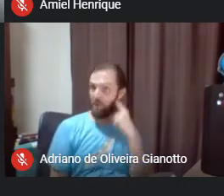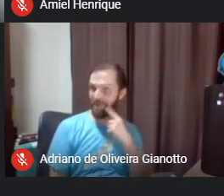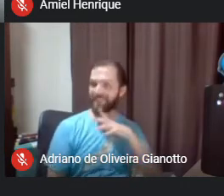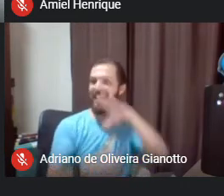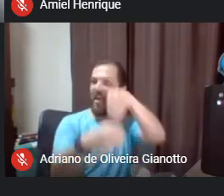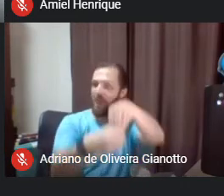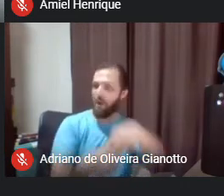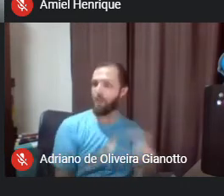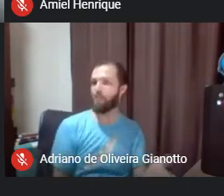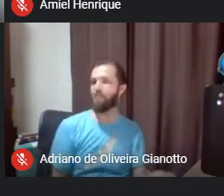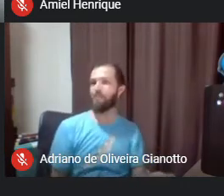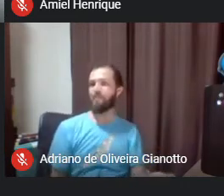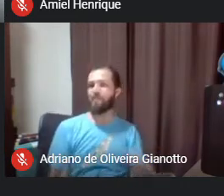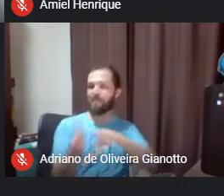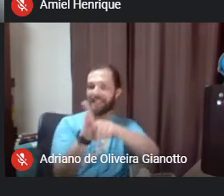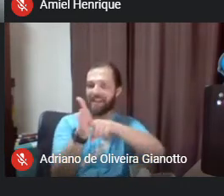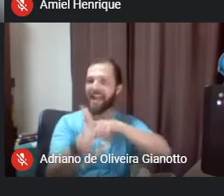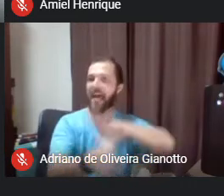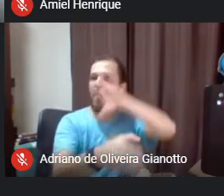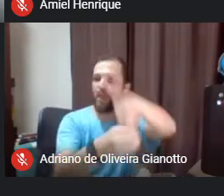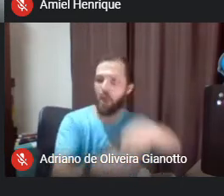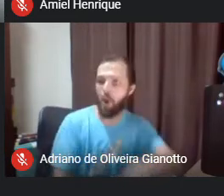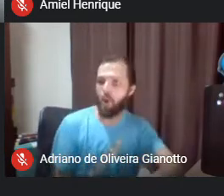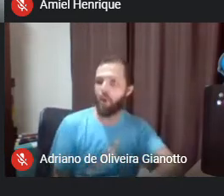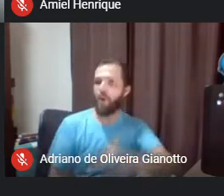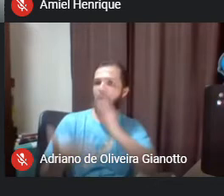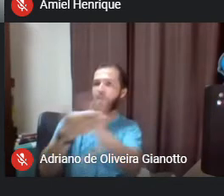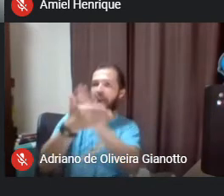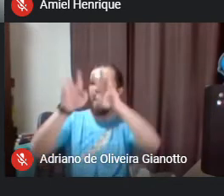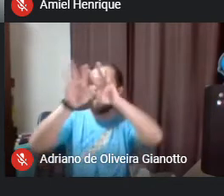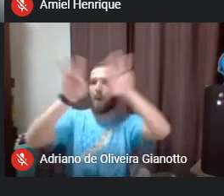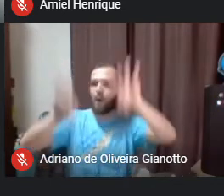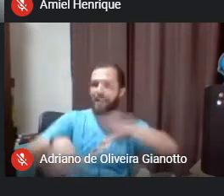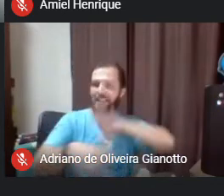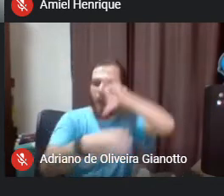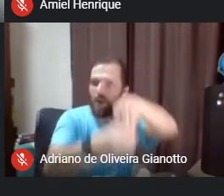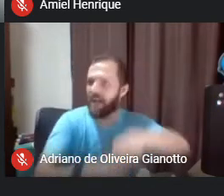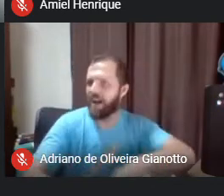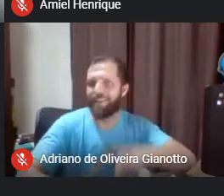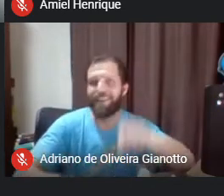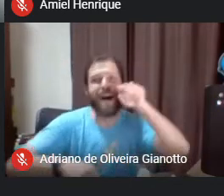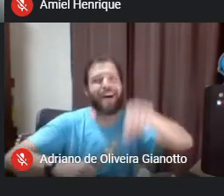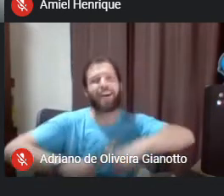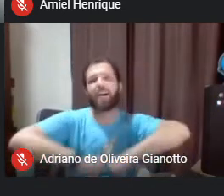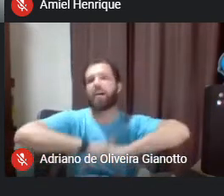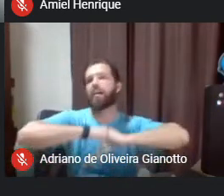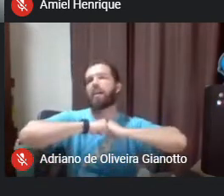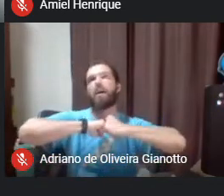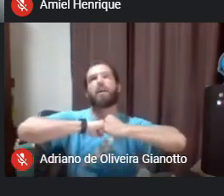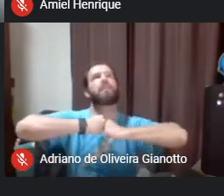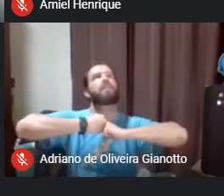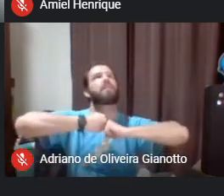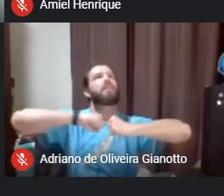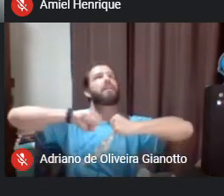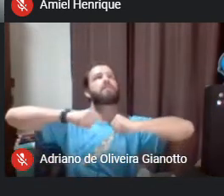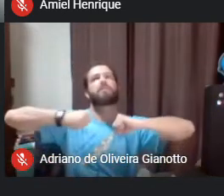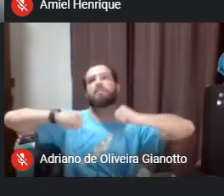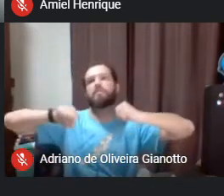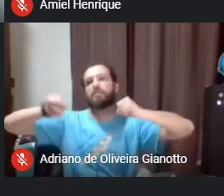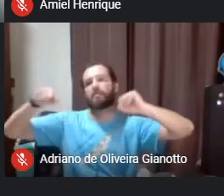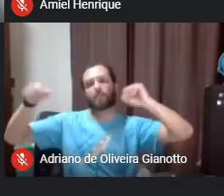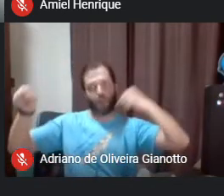Uma escola especializada para surdos. Tem surdos lá dentro, pesquisadores, tem biblioteca, tem tudo.